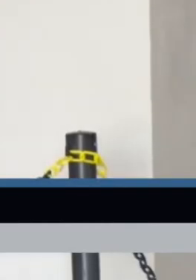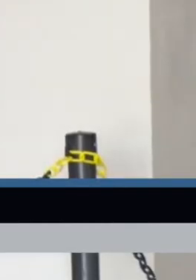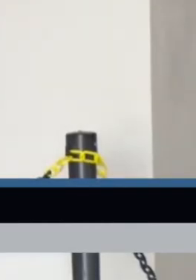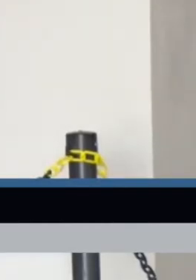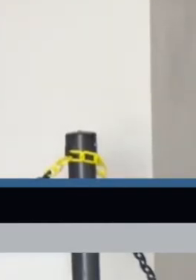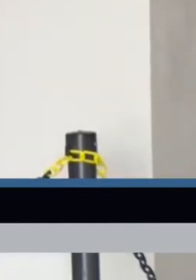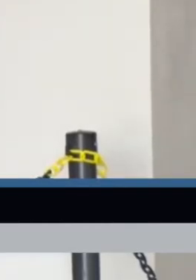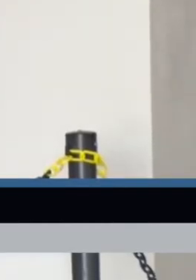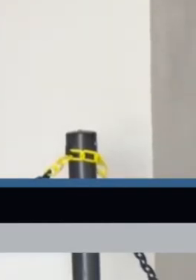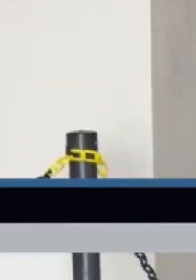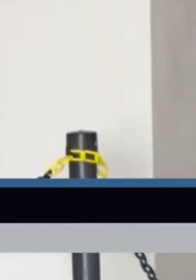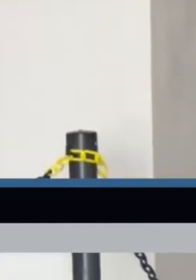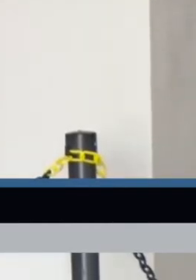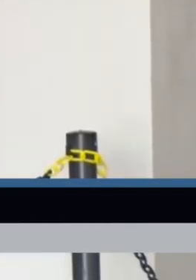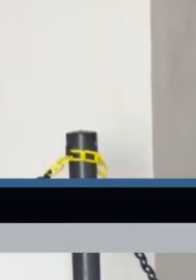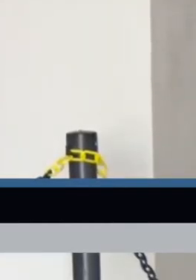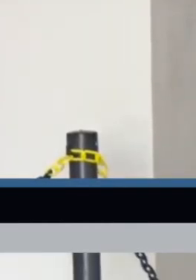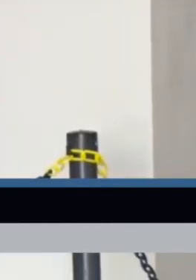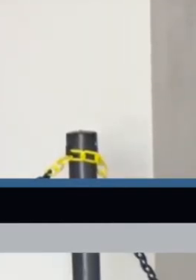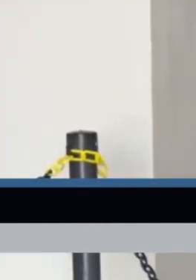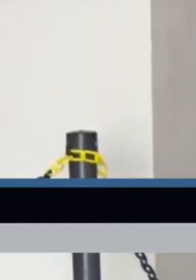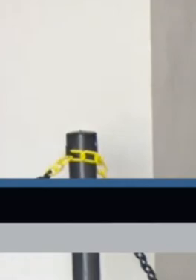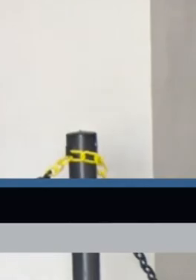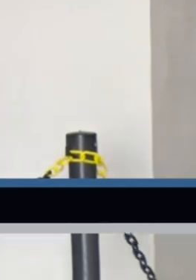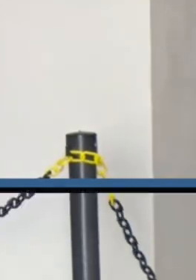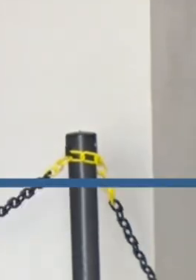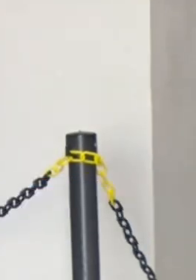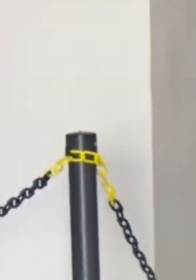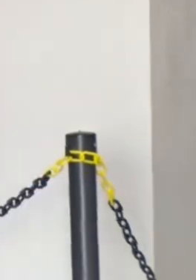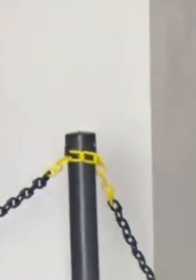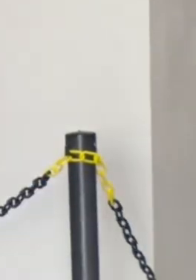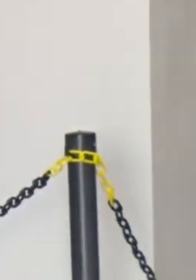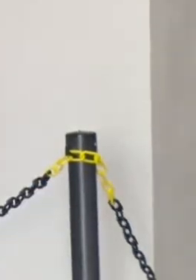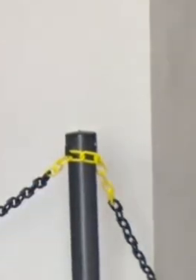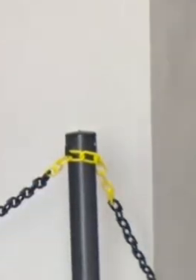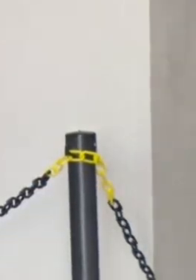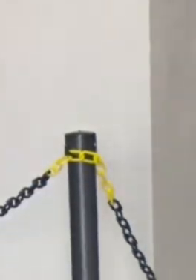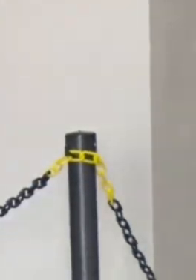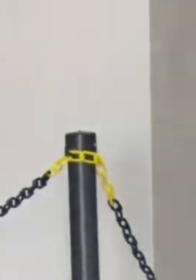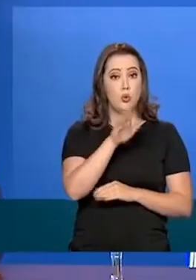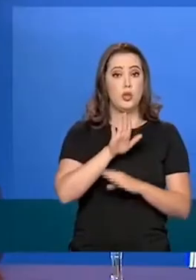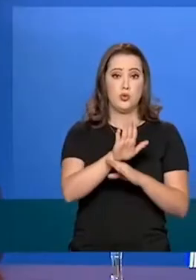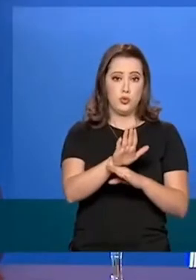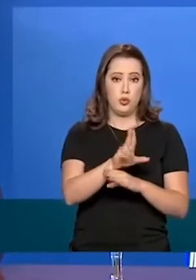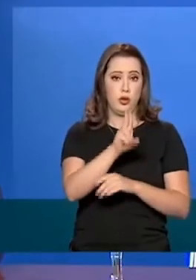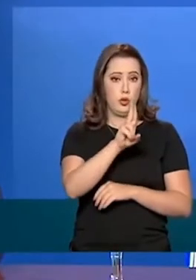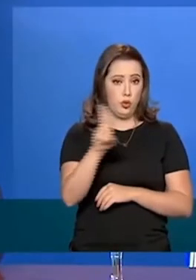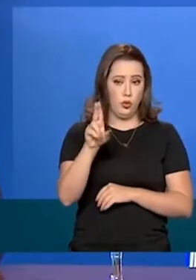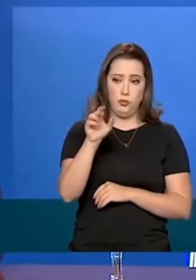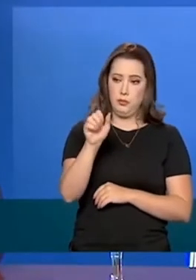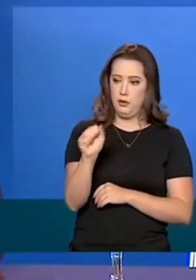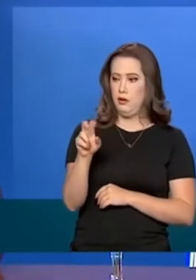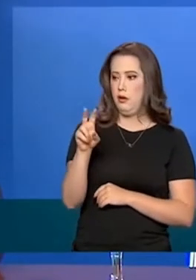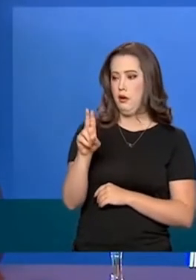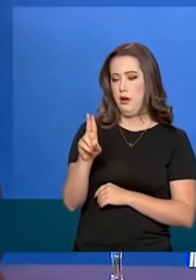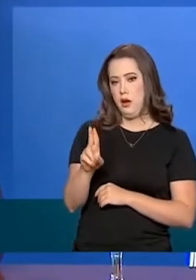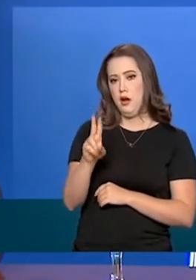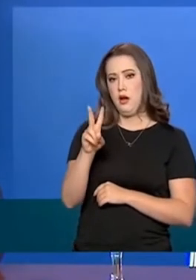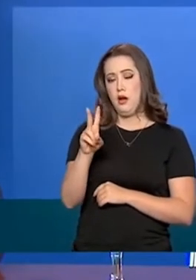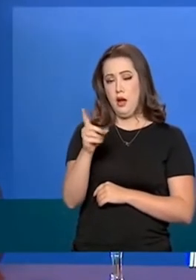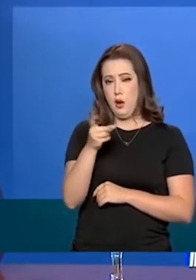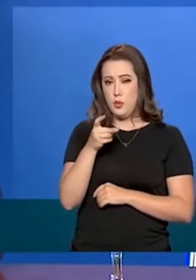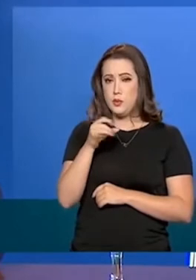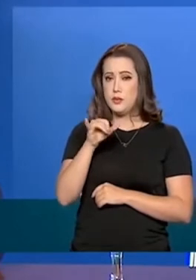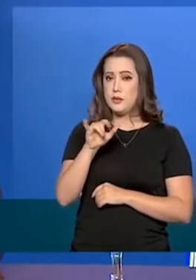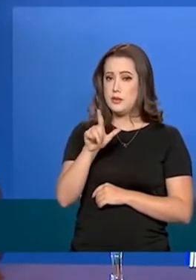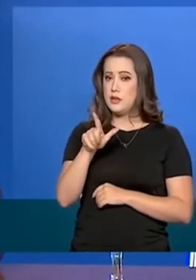influencia no aumento dos valores mensais a serem recebidos pelas famílias brasileiras. O Auxílio Brasil é